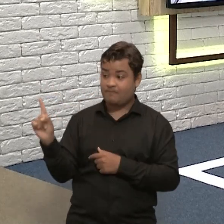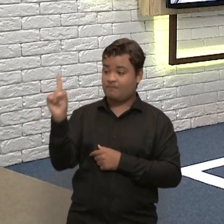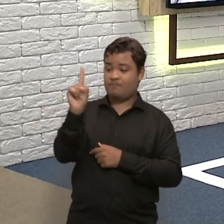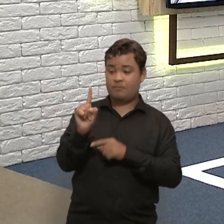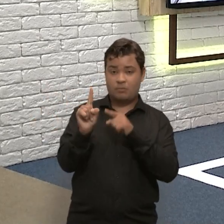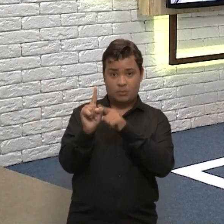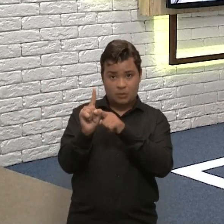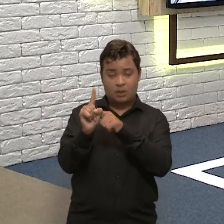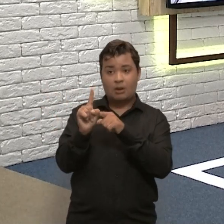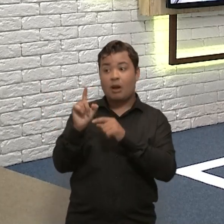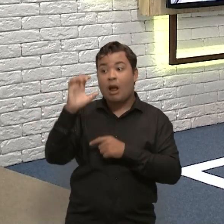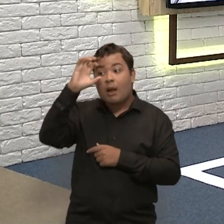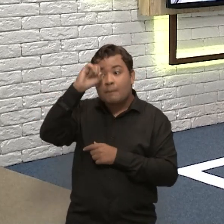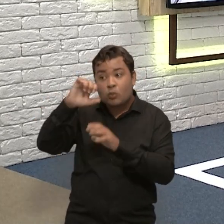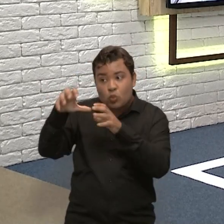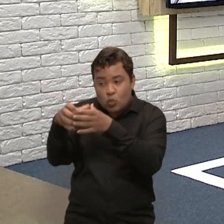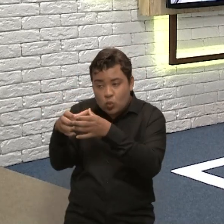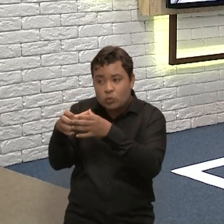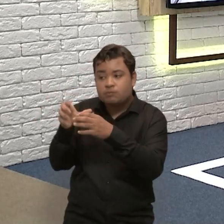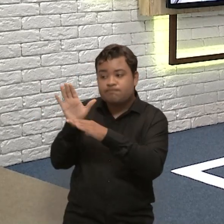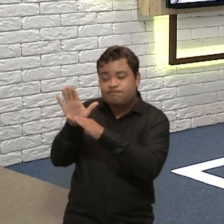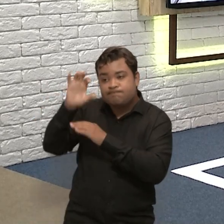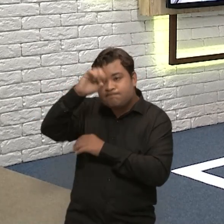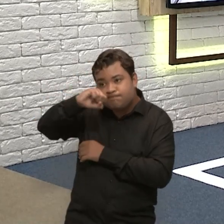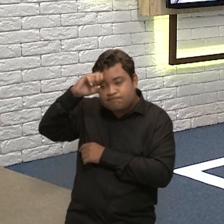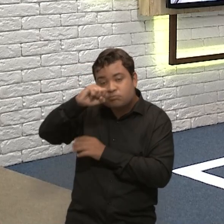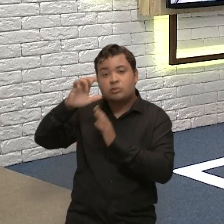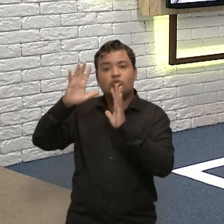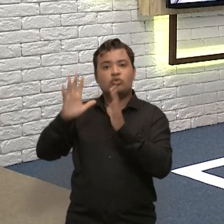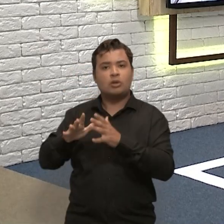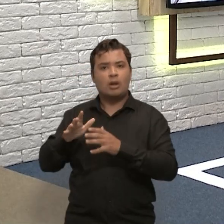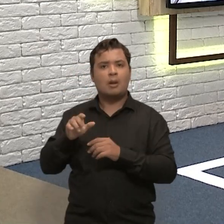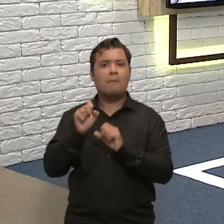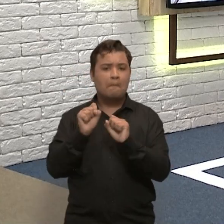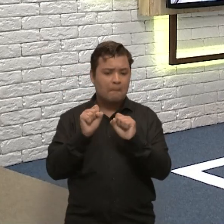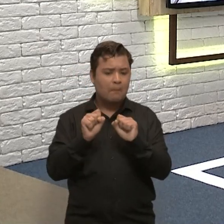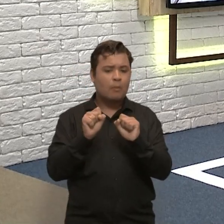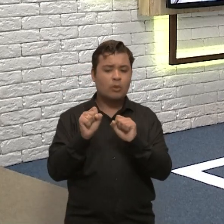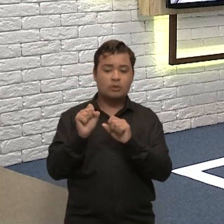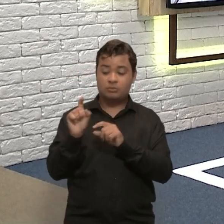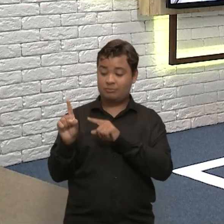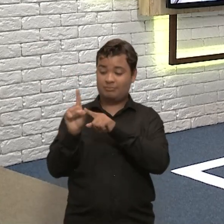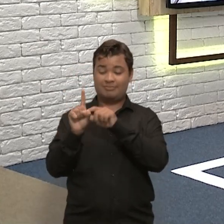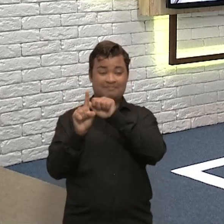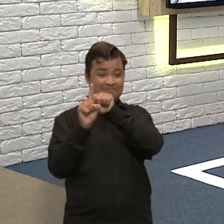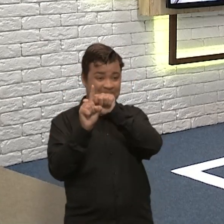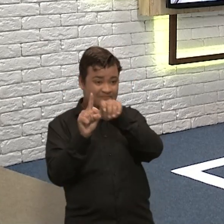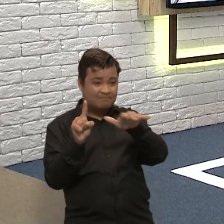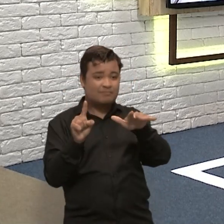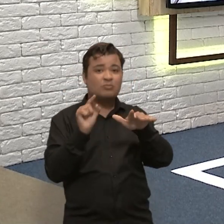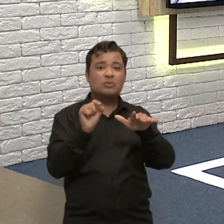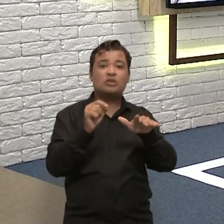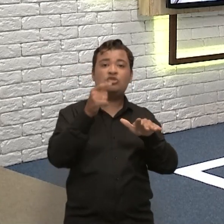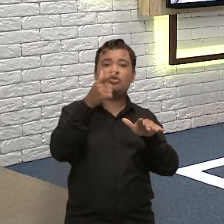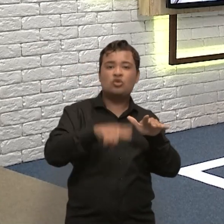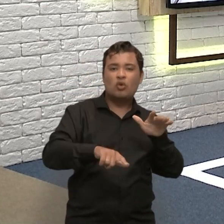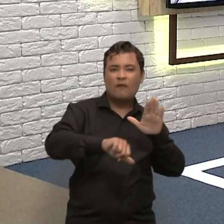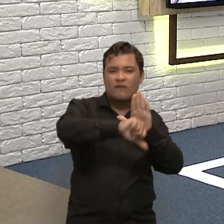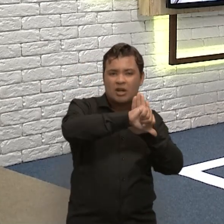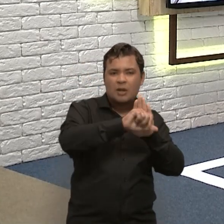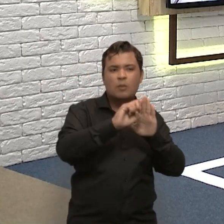possam auxiliar na prevenção e na redução da reincidência, como você mesma disse no bloco passado, né?